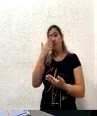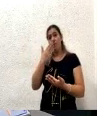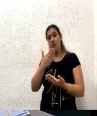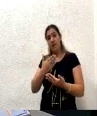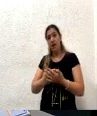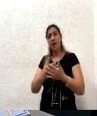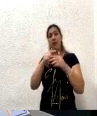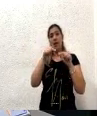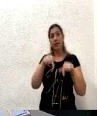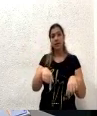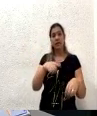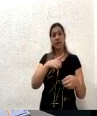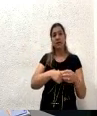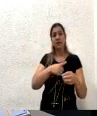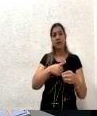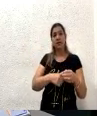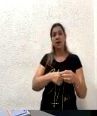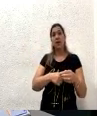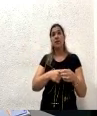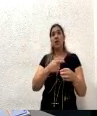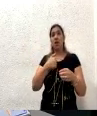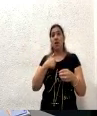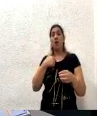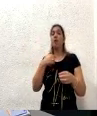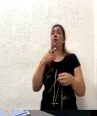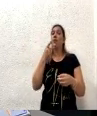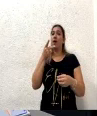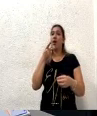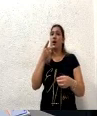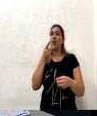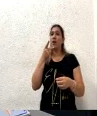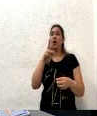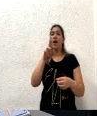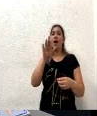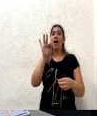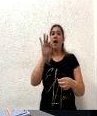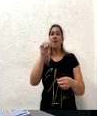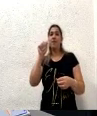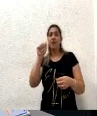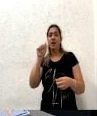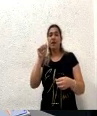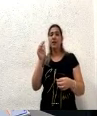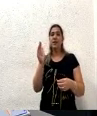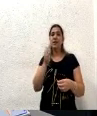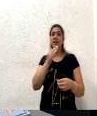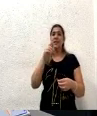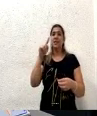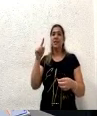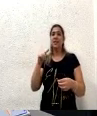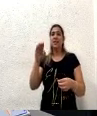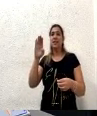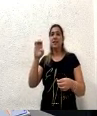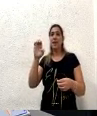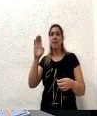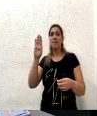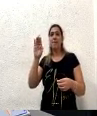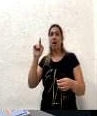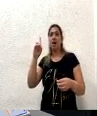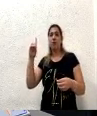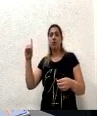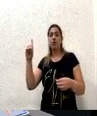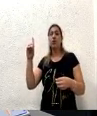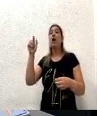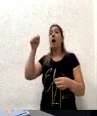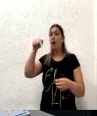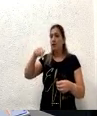no município. E eu falo porque eu trabalhei para o Rafa Zimbaldi e realmente ele teve uma votação. E realmente na região